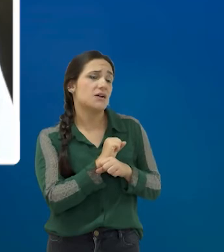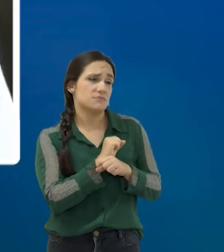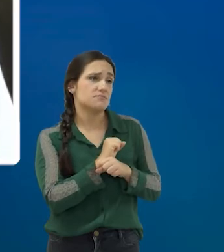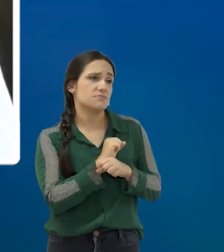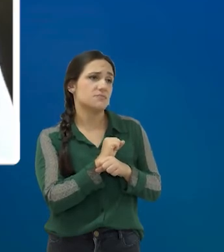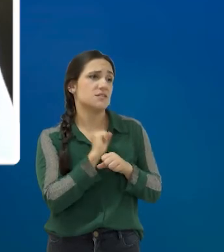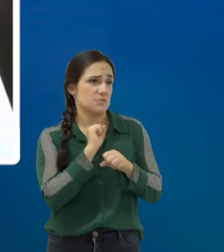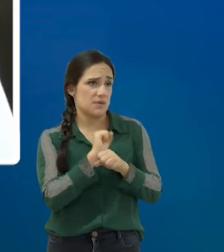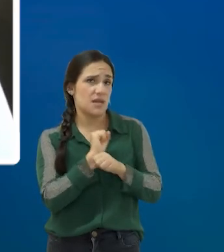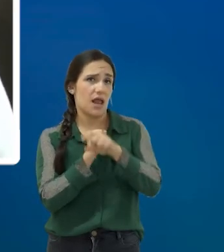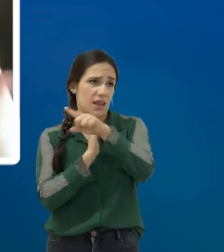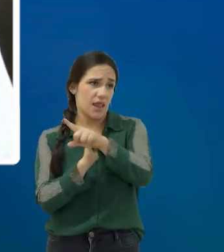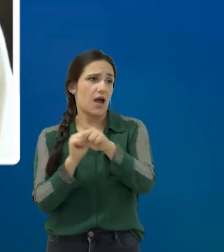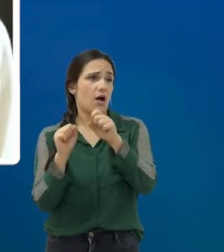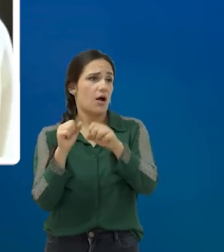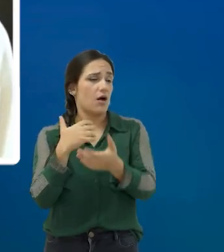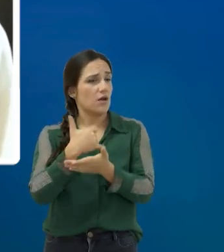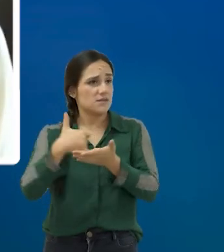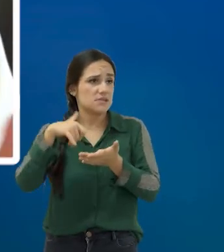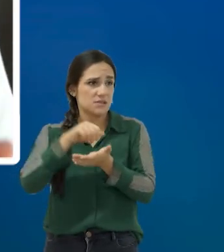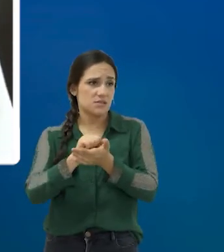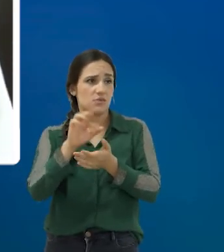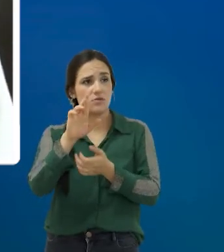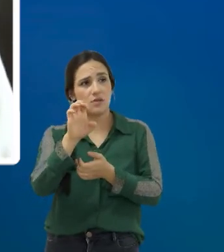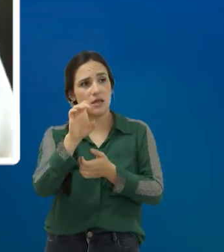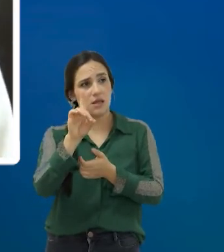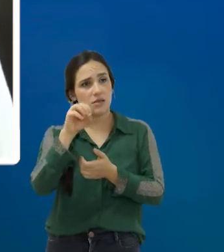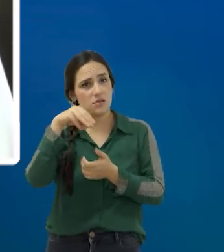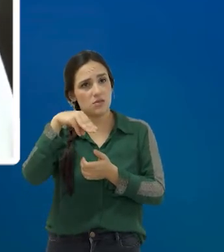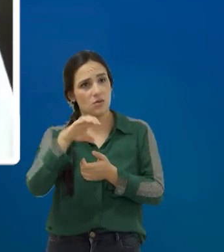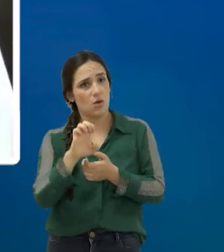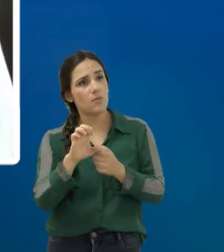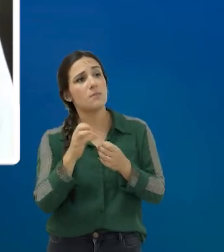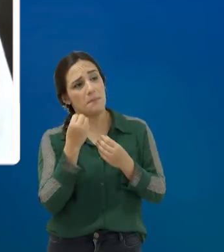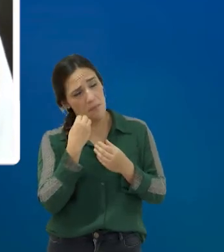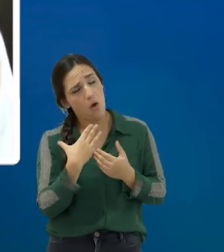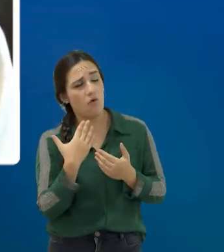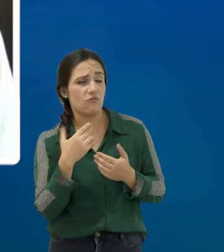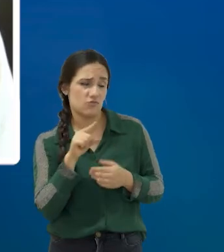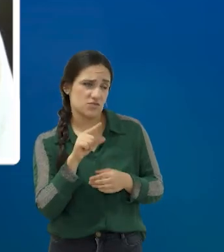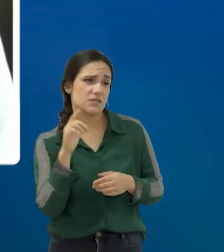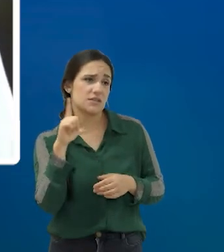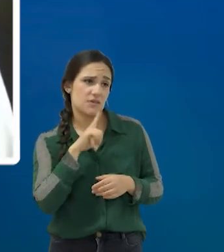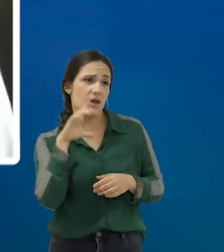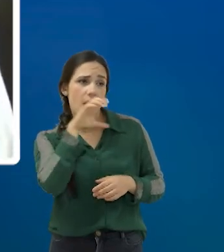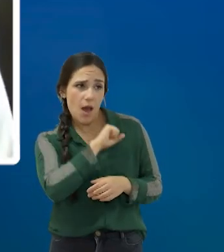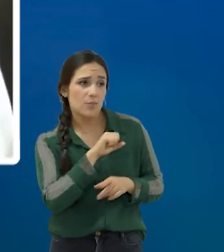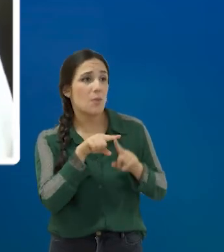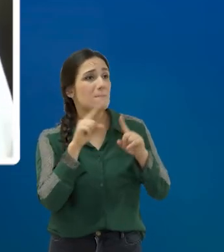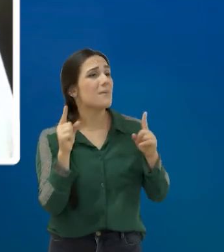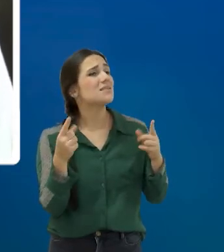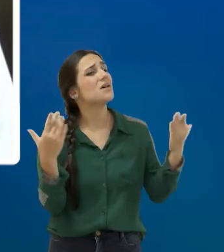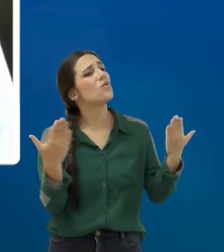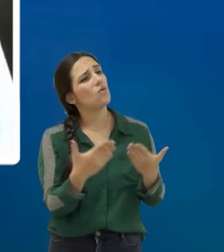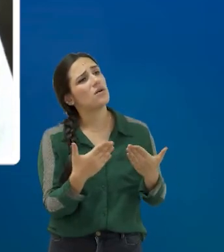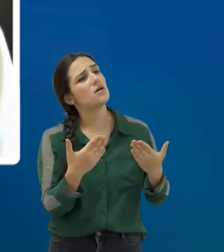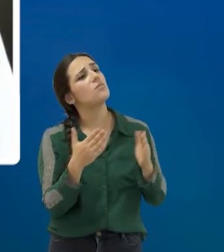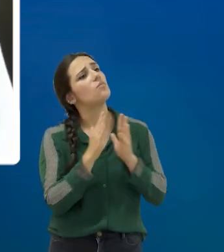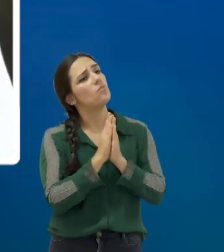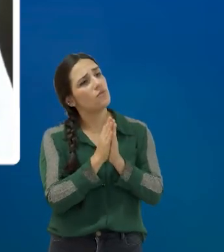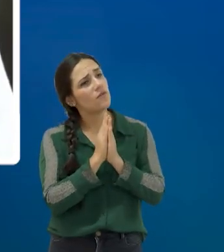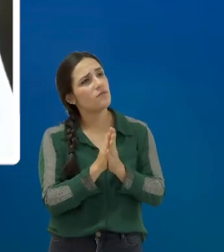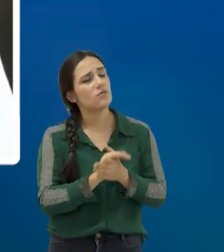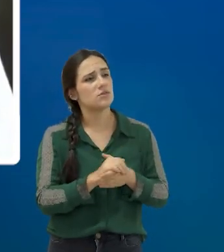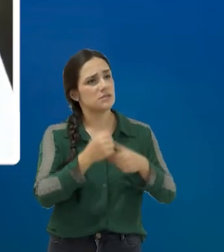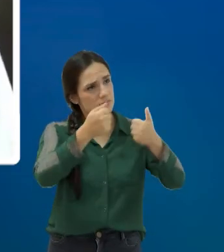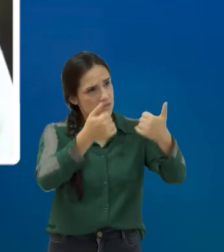ficar no redome, né, para conseguir essa doação. Graças a Deus você teve seus irmãos. Queria que